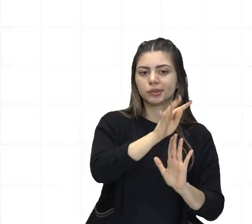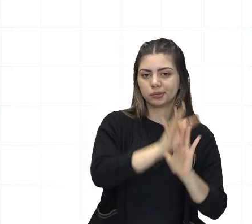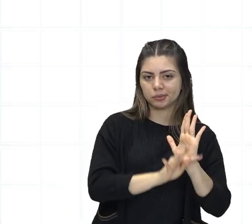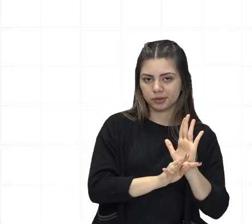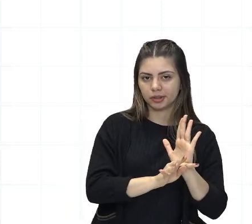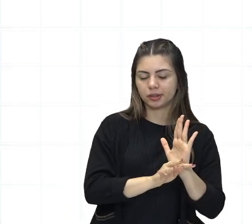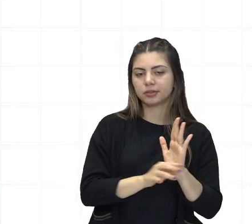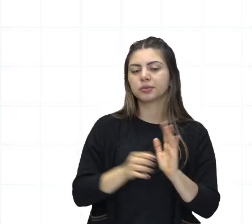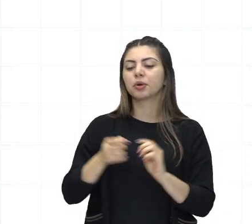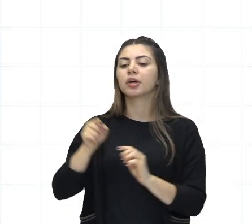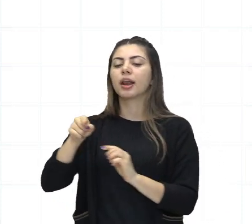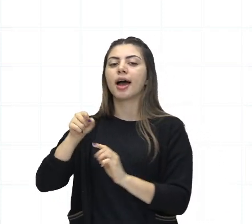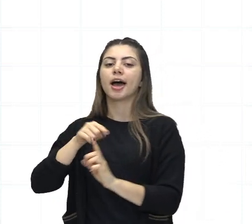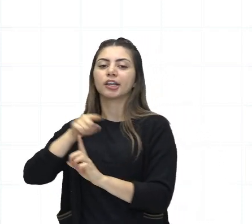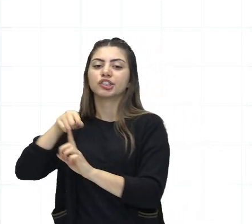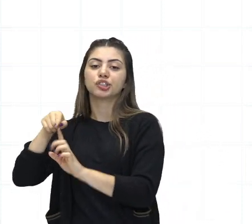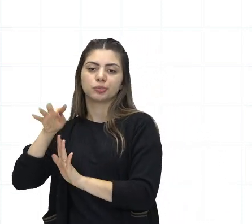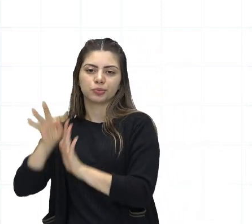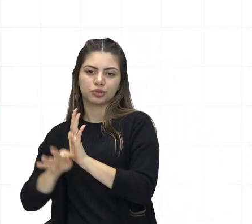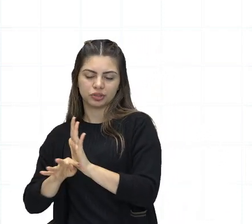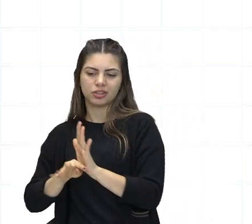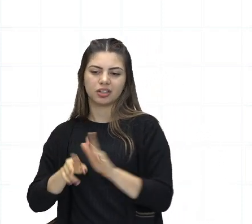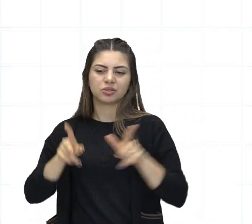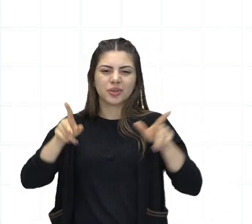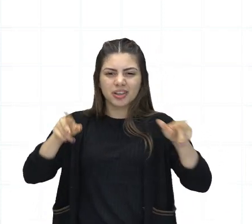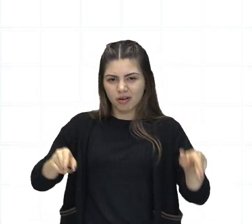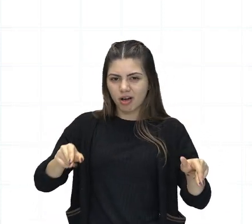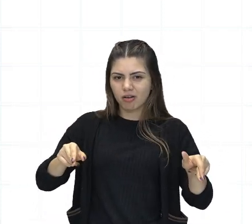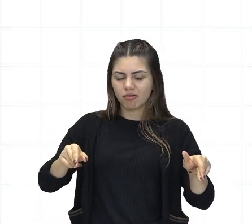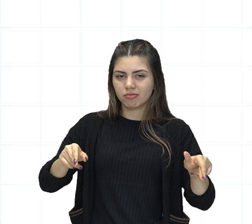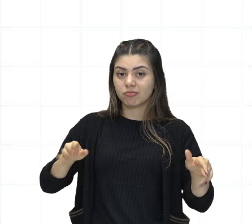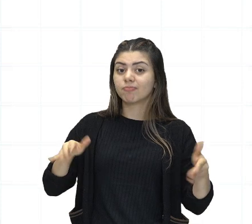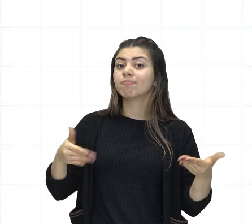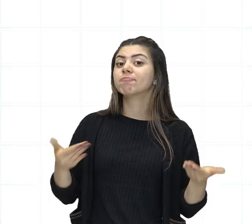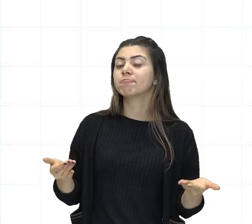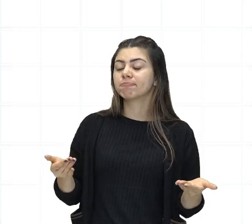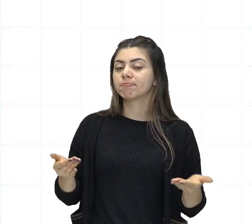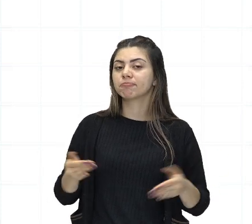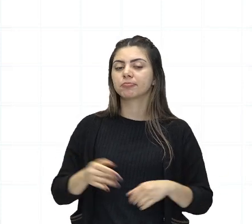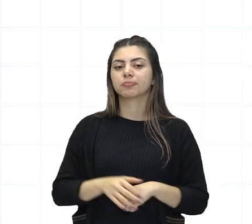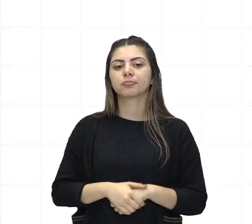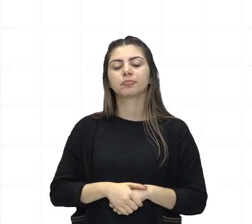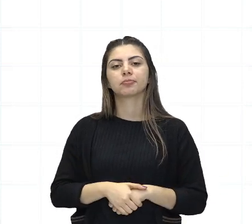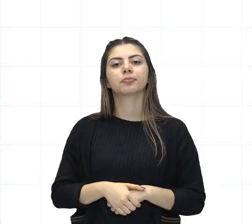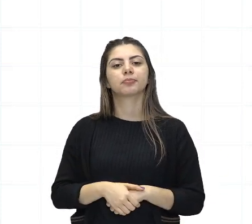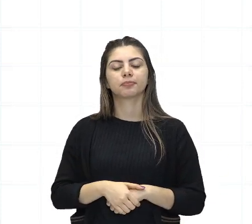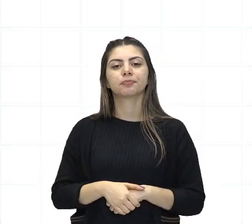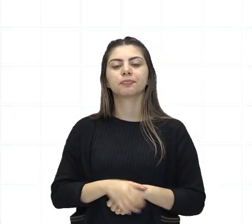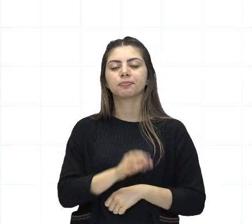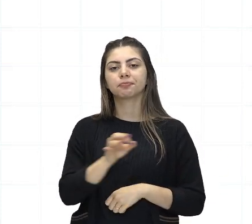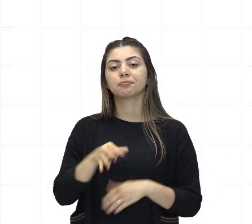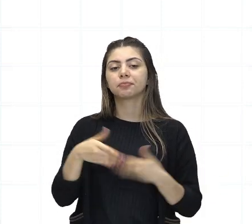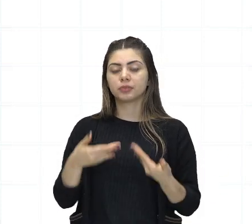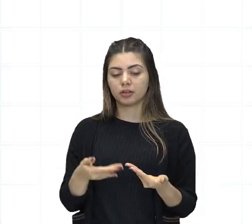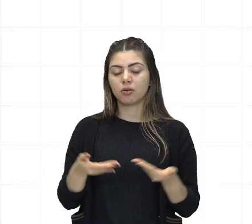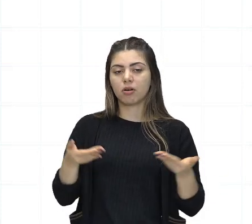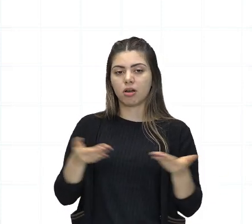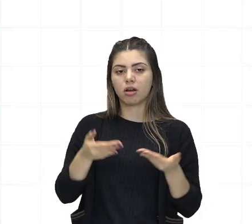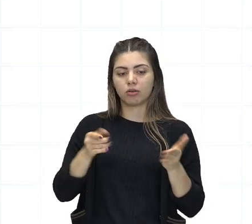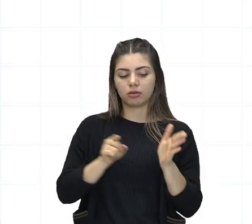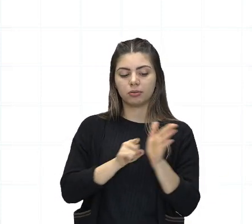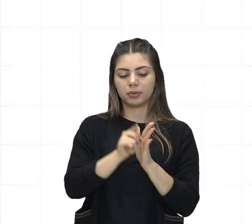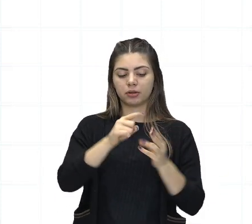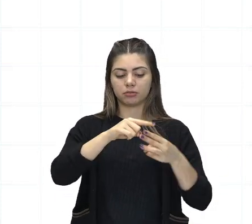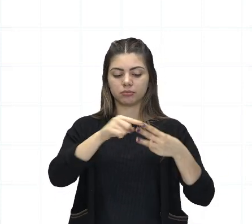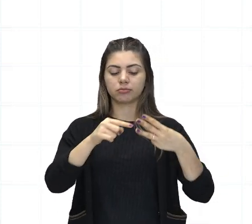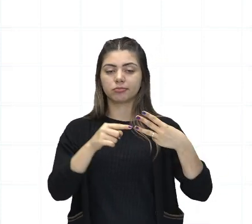textual e tipologia textual são iguais? Então, baseado nesses